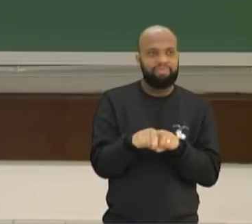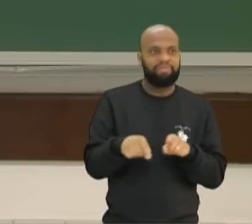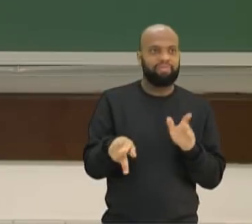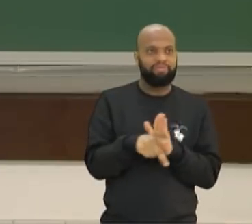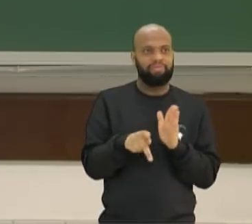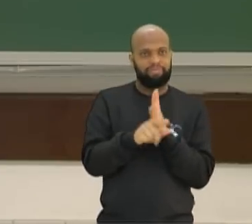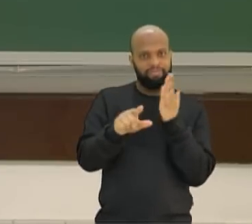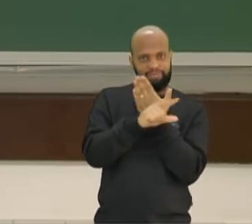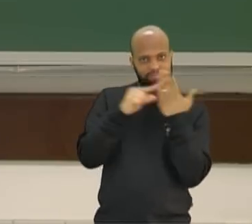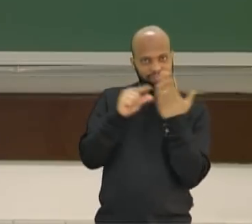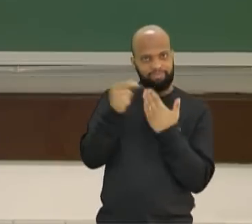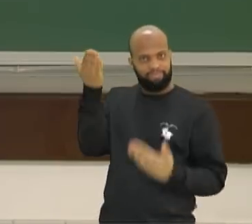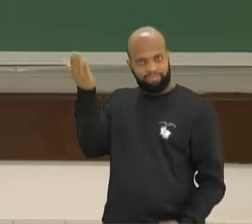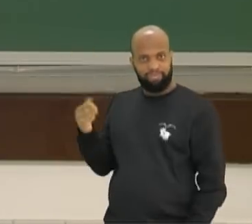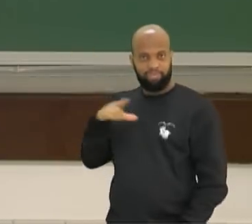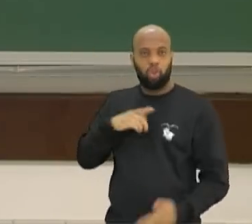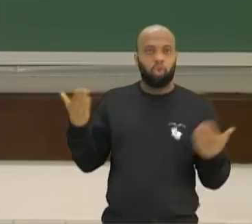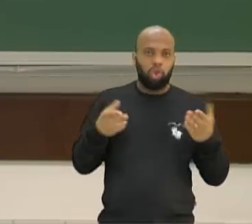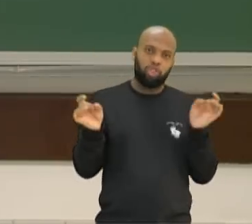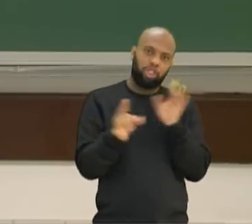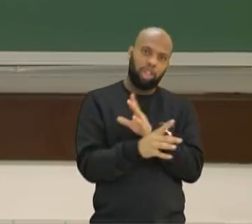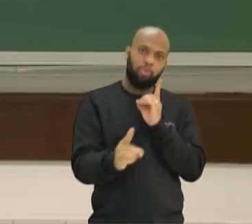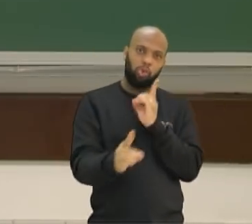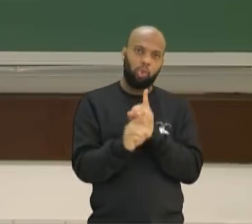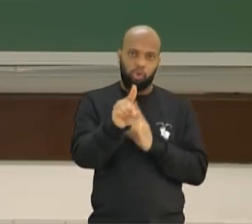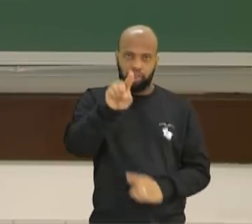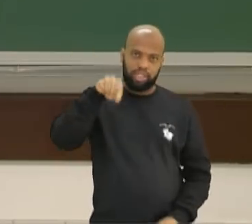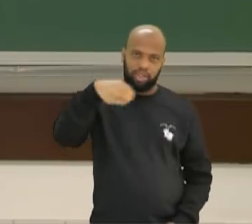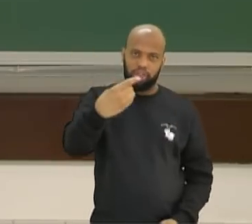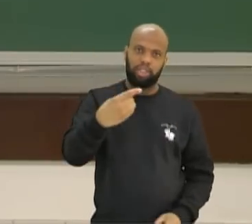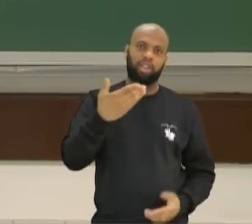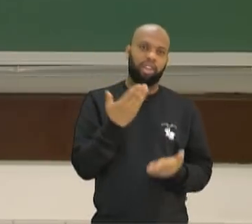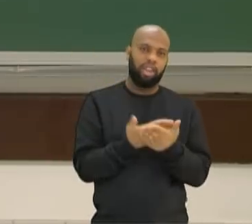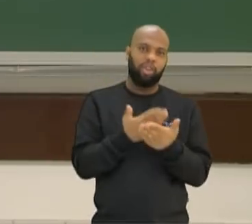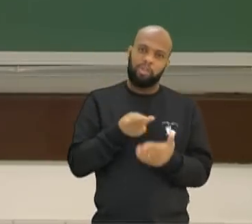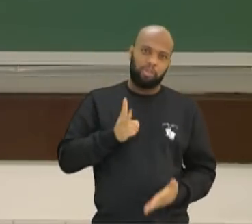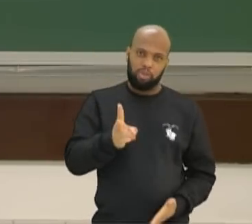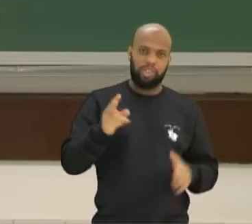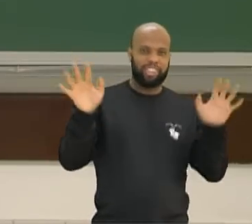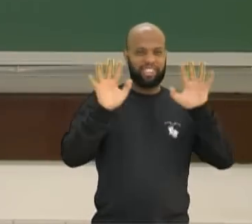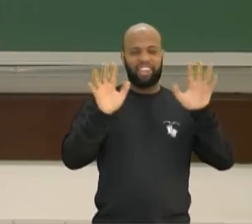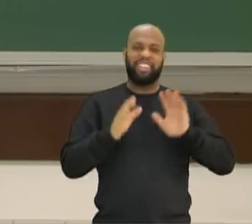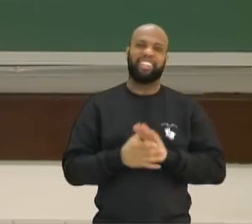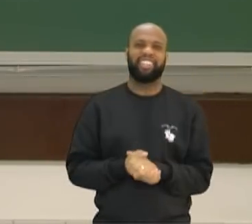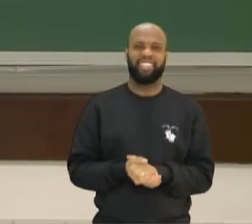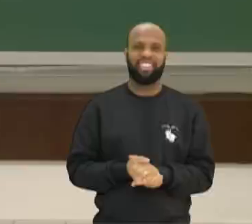Pedro Bandeira. Por hoje, eu fico por aqui e espero vocês na próxima aula para a gente continuar.